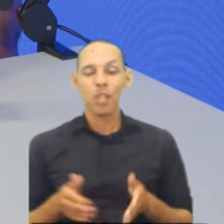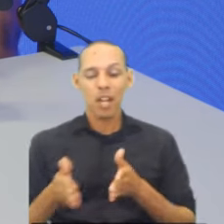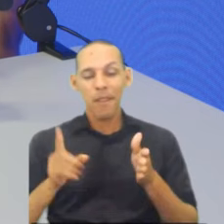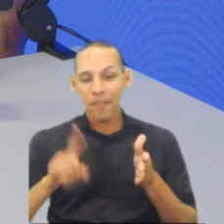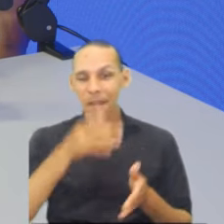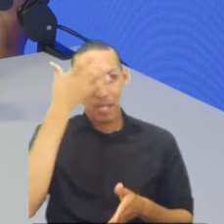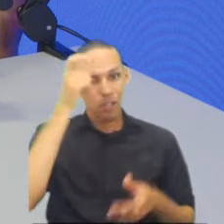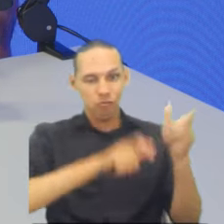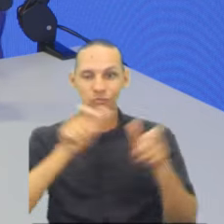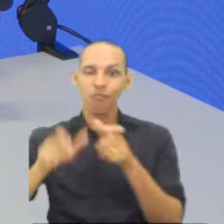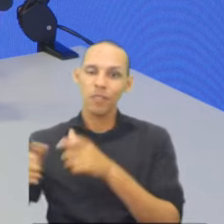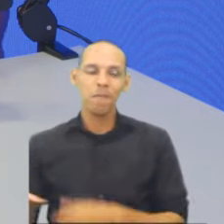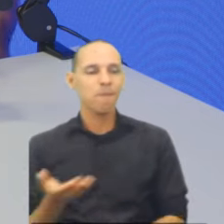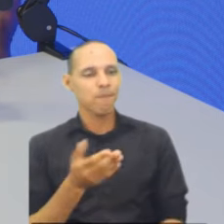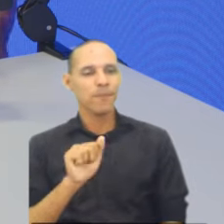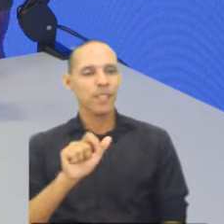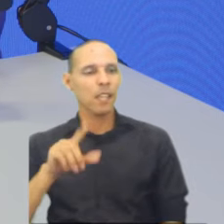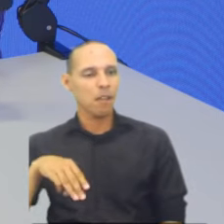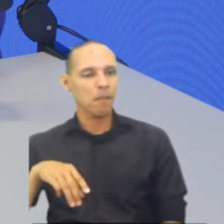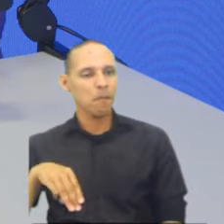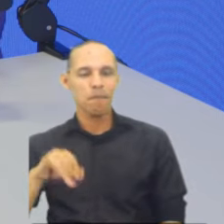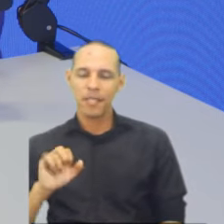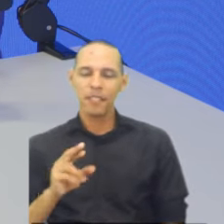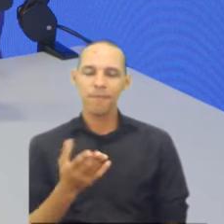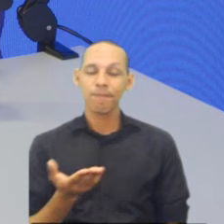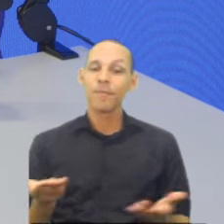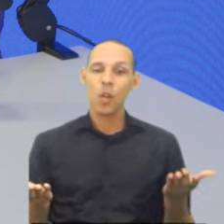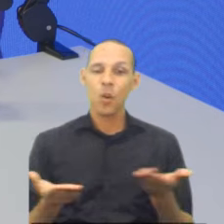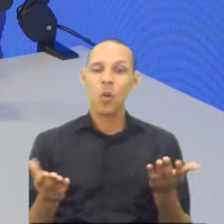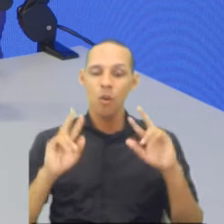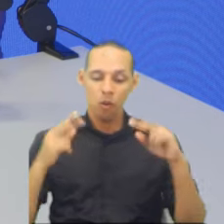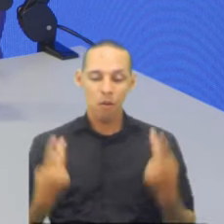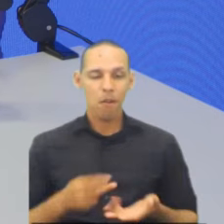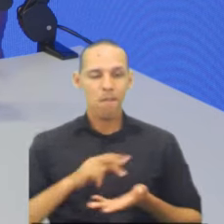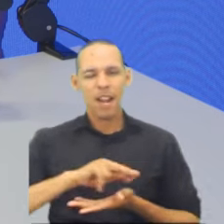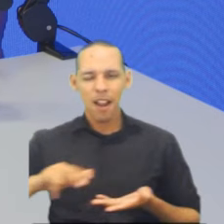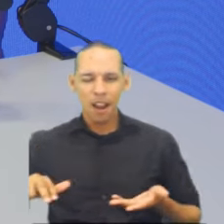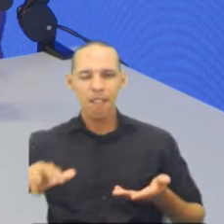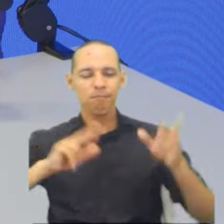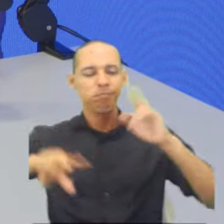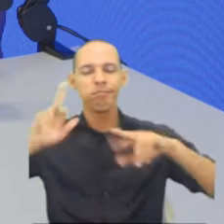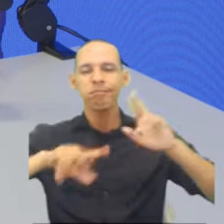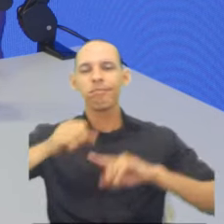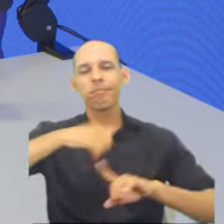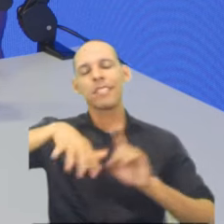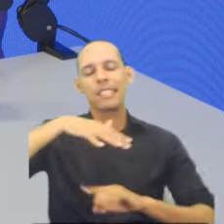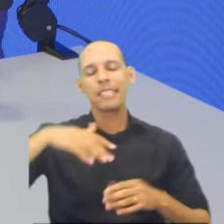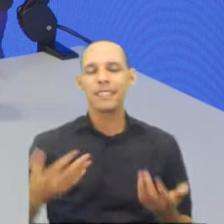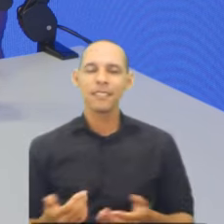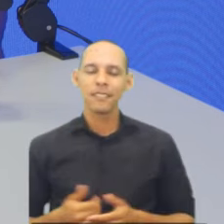pessoas palmeir nessa diversidade humana que a gente vive nessa sociedade diversa